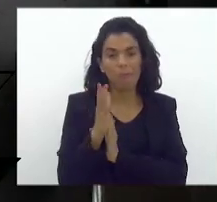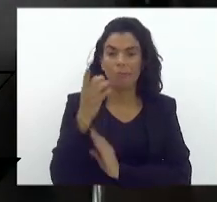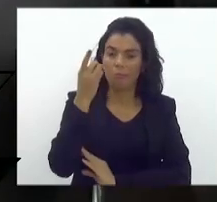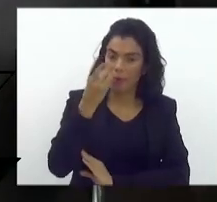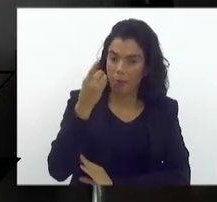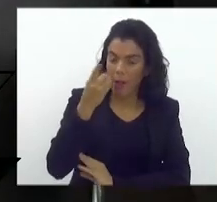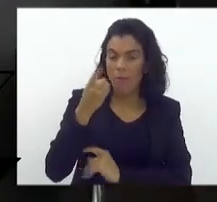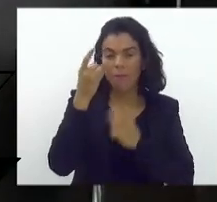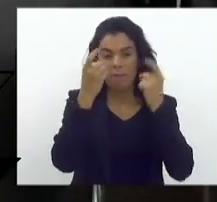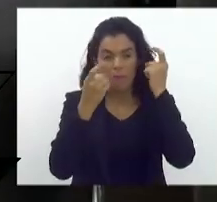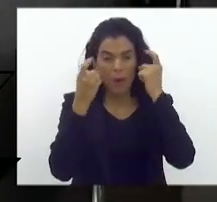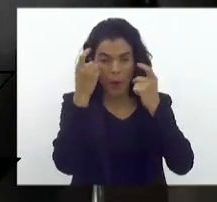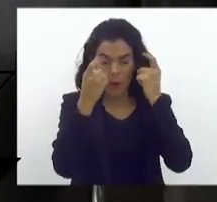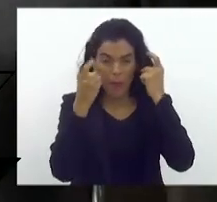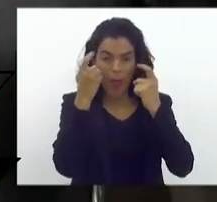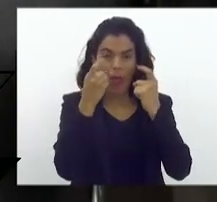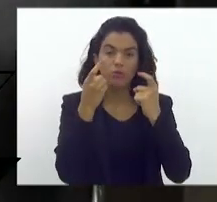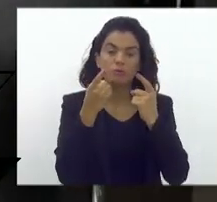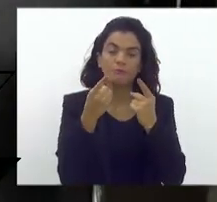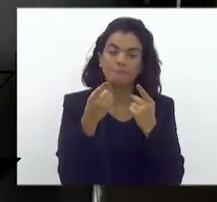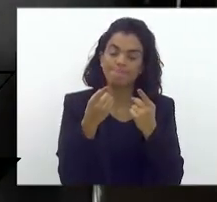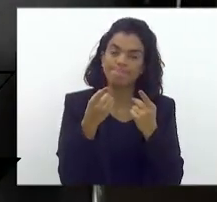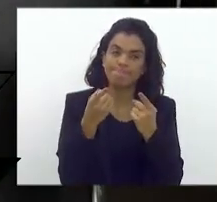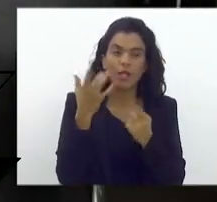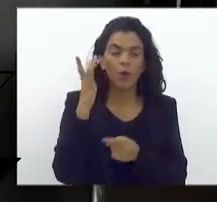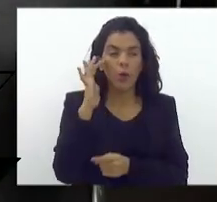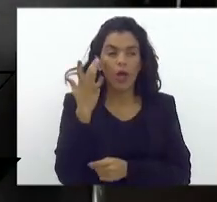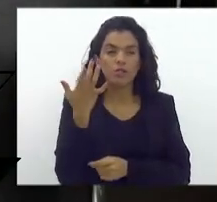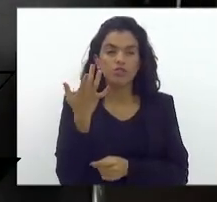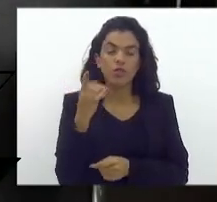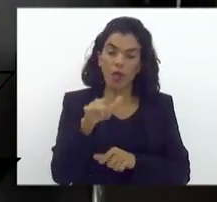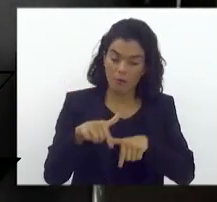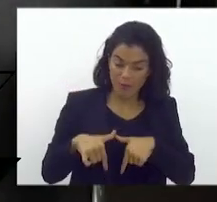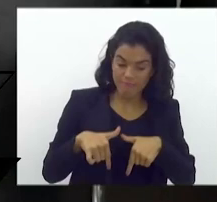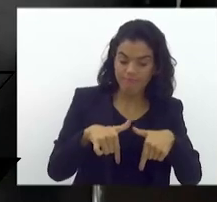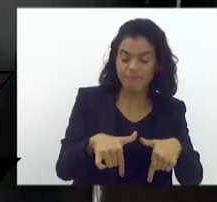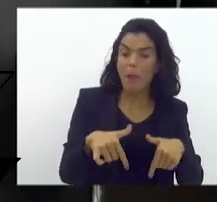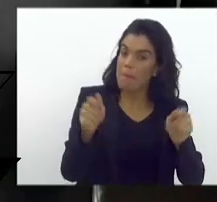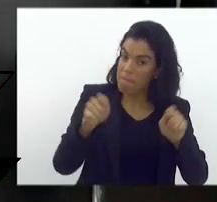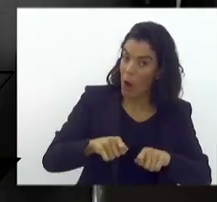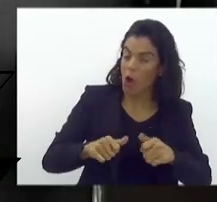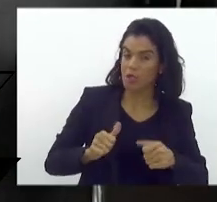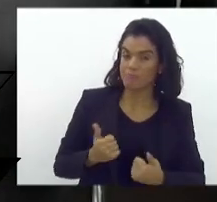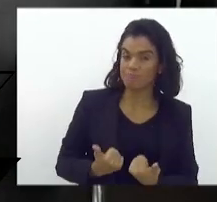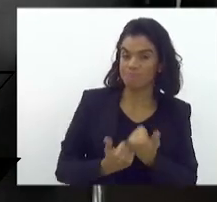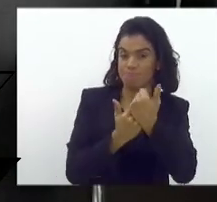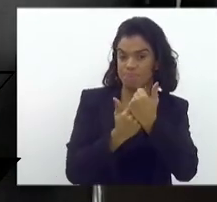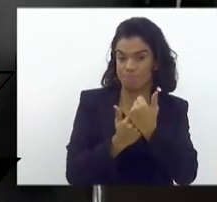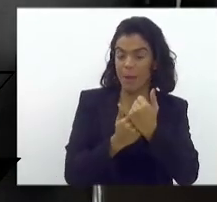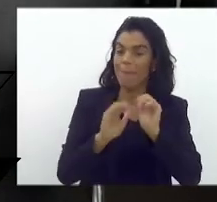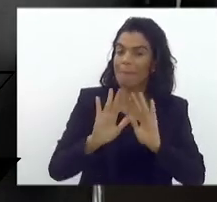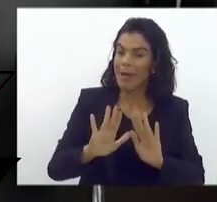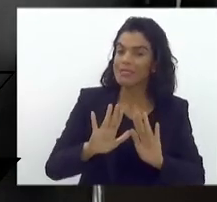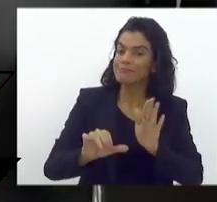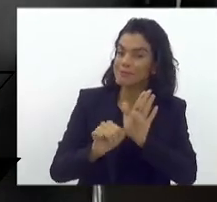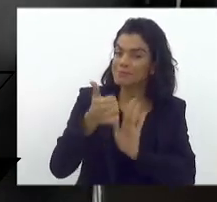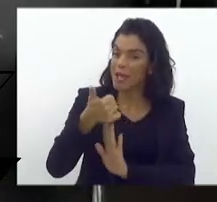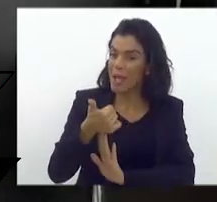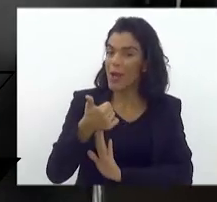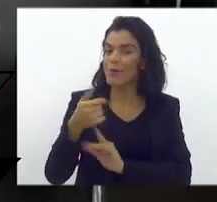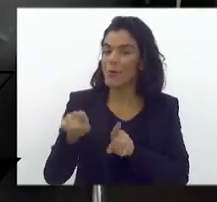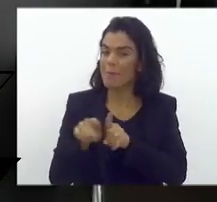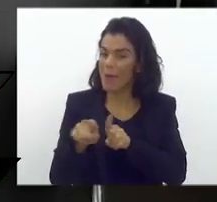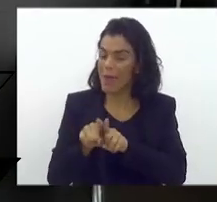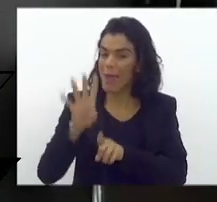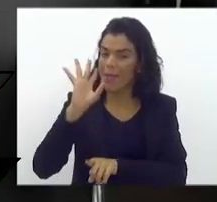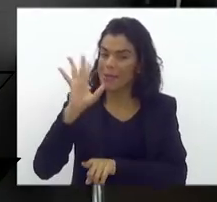deputado pela preocupação, né, e acho que é uma iniciativa que pode contribuir, né, desde que a gente consiga, junto com ela,